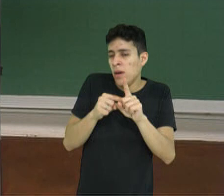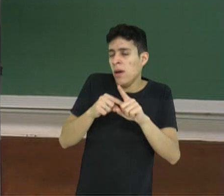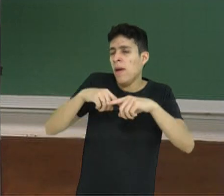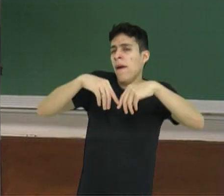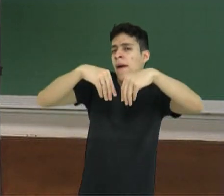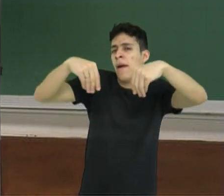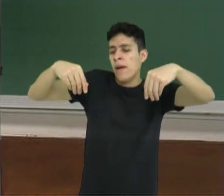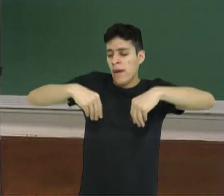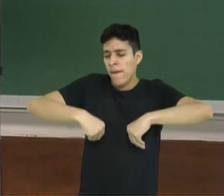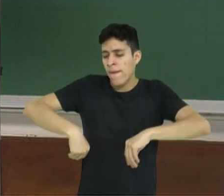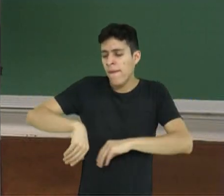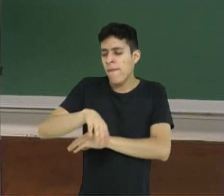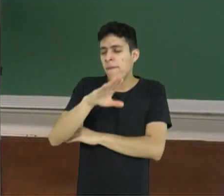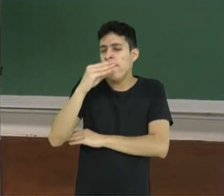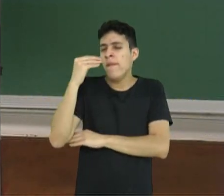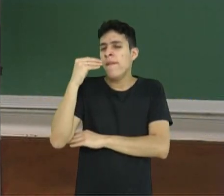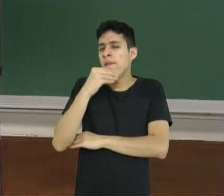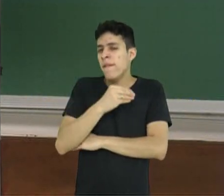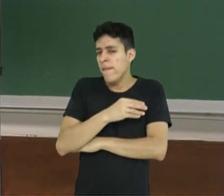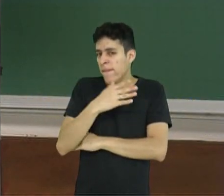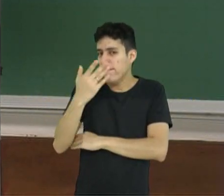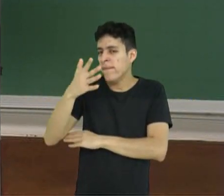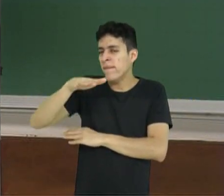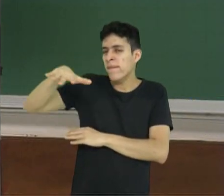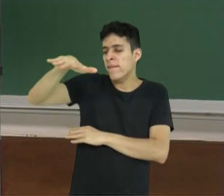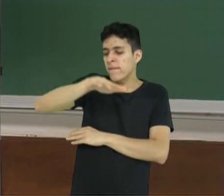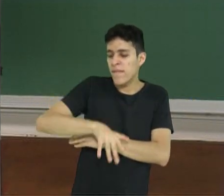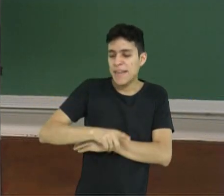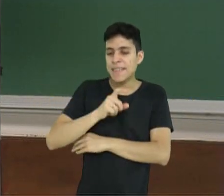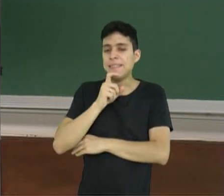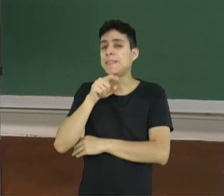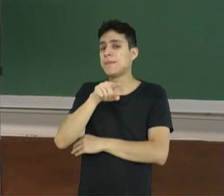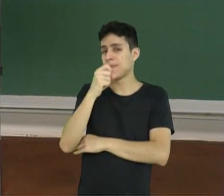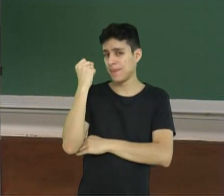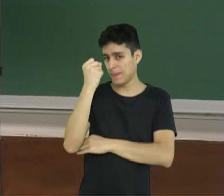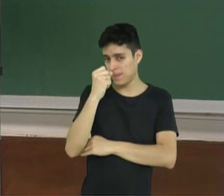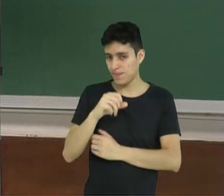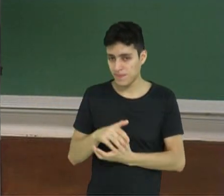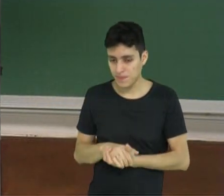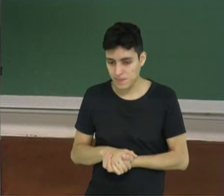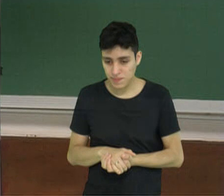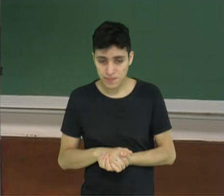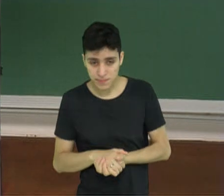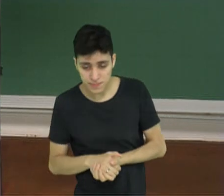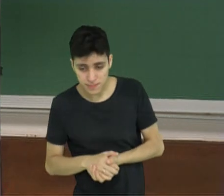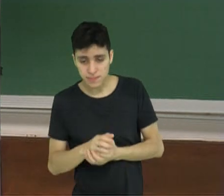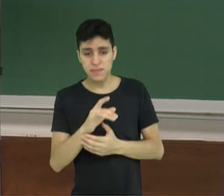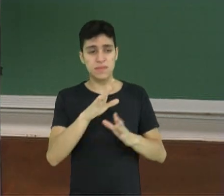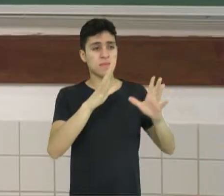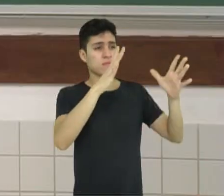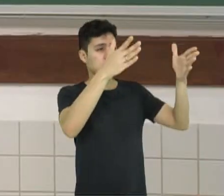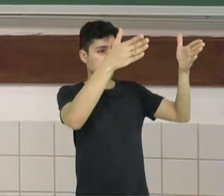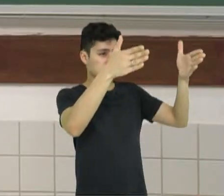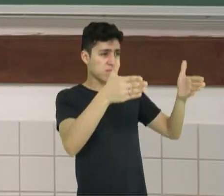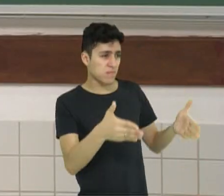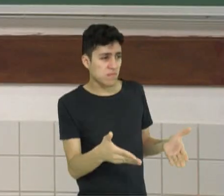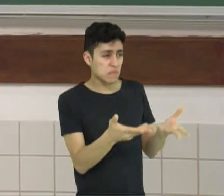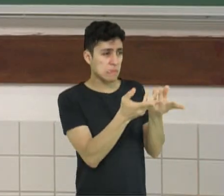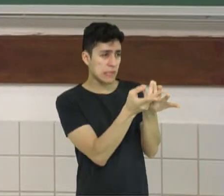território, essa fragilidade, a presença do gelo, a área ser congelada é grave. Com o derretimento dessas calotas polares, nós podemos